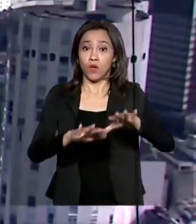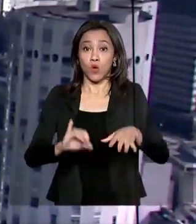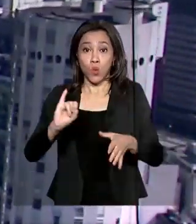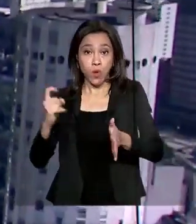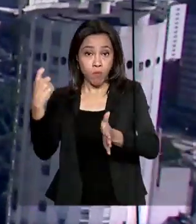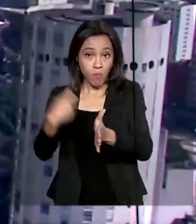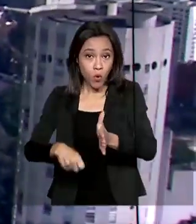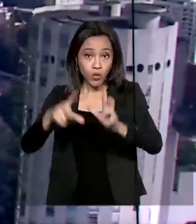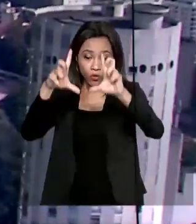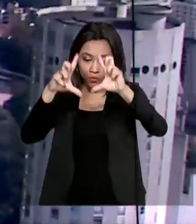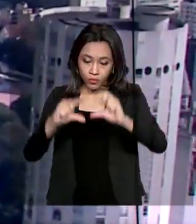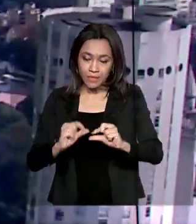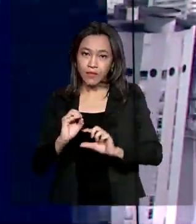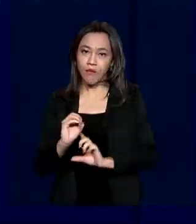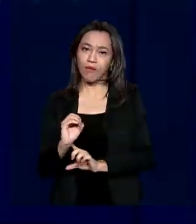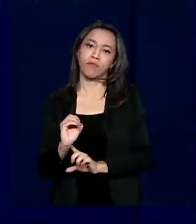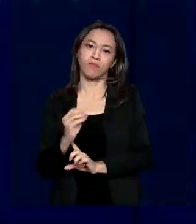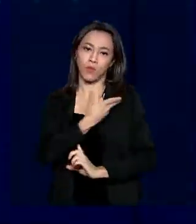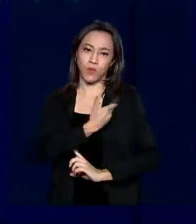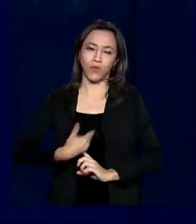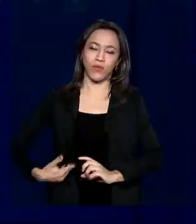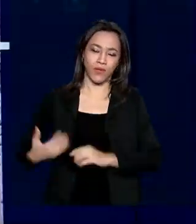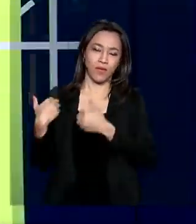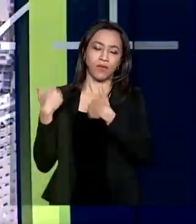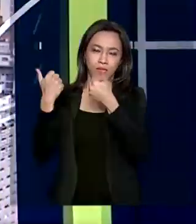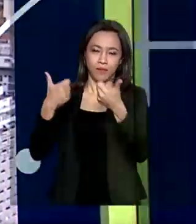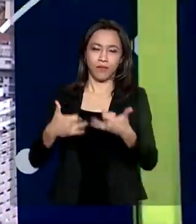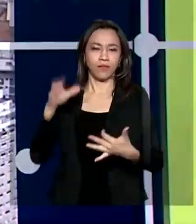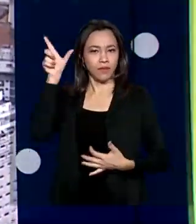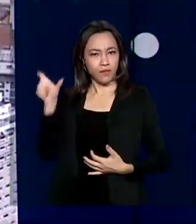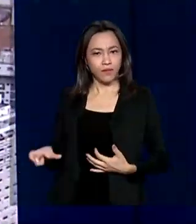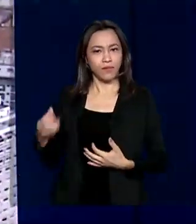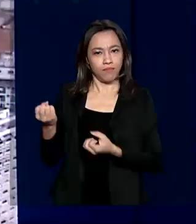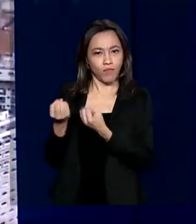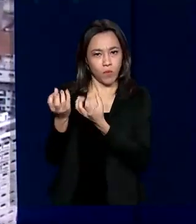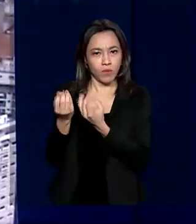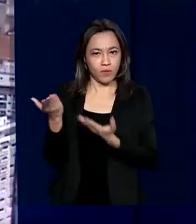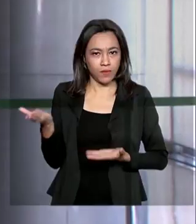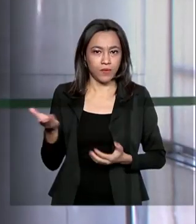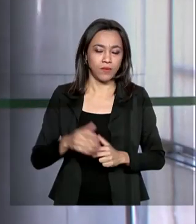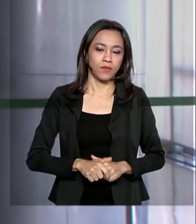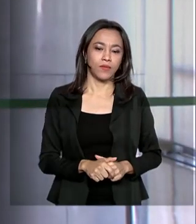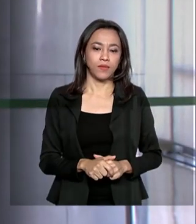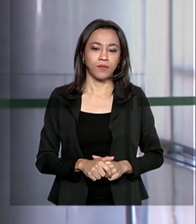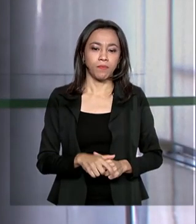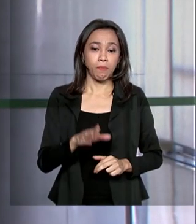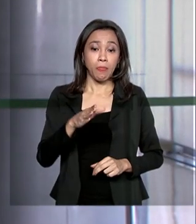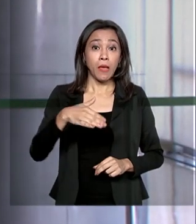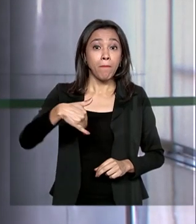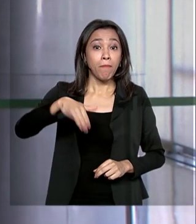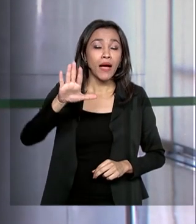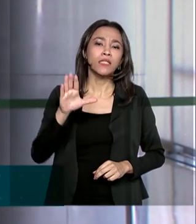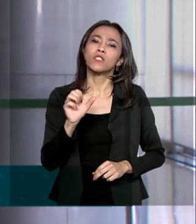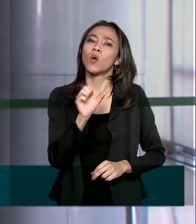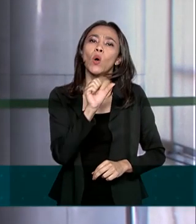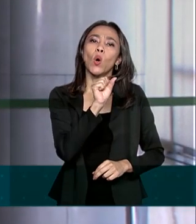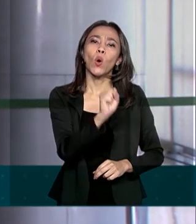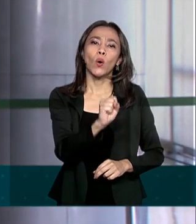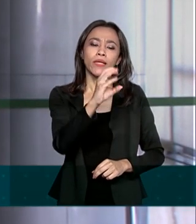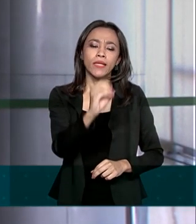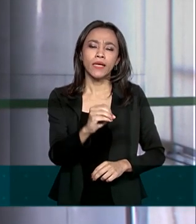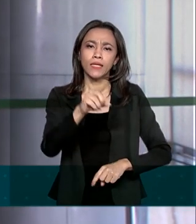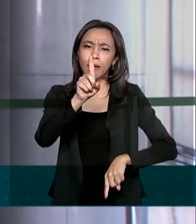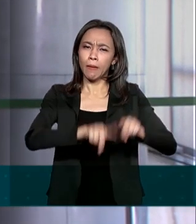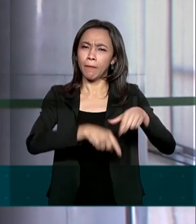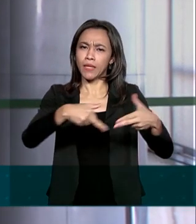de importação zerado pelo governo. Luciana Colares de Holanda traz as informações. Mais de 80 itens dessa